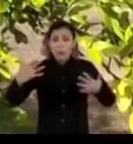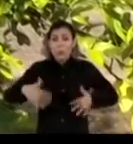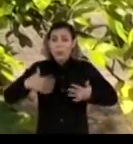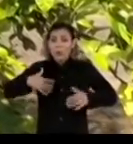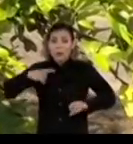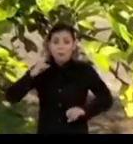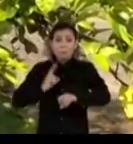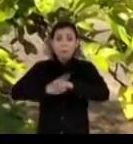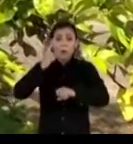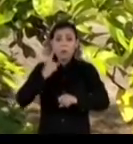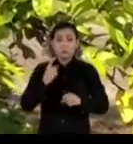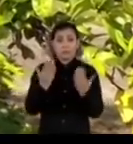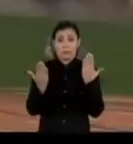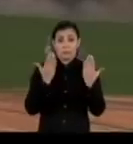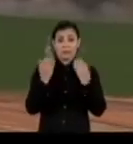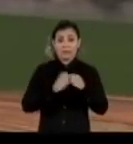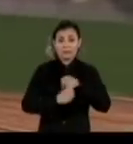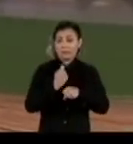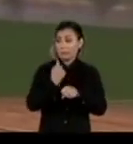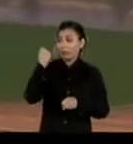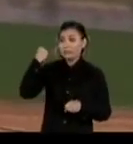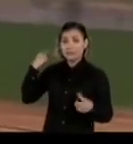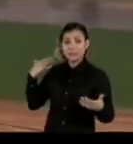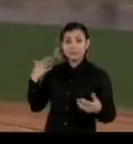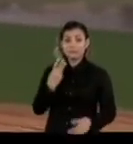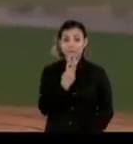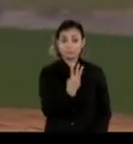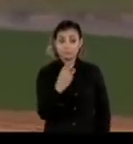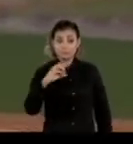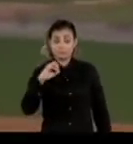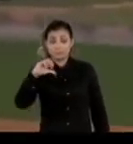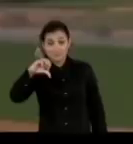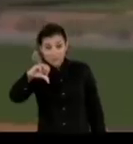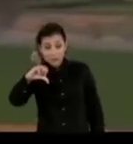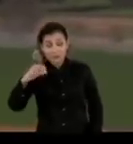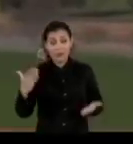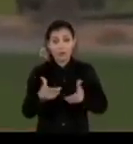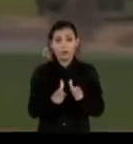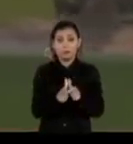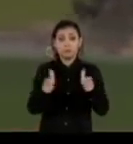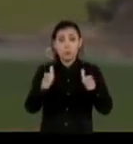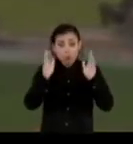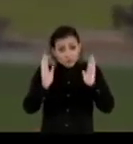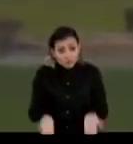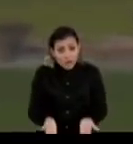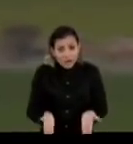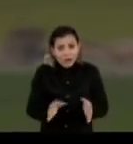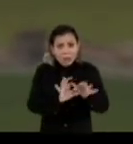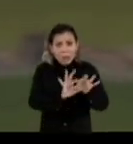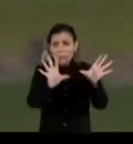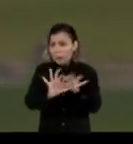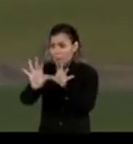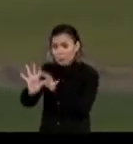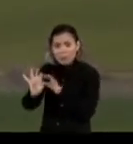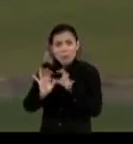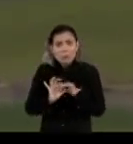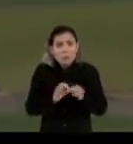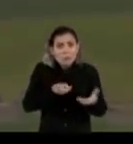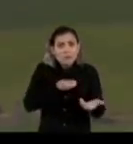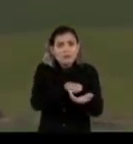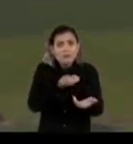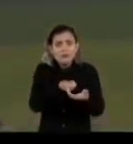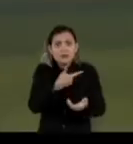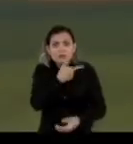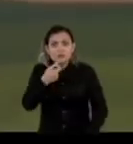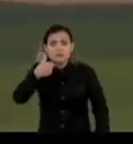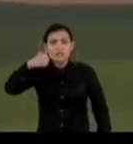do mesmo período de 2018, que foi de 309. O ritmo de liberação de agrotóxicos deste ano é